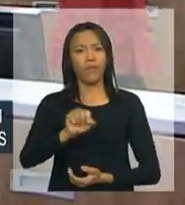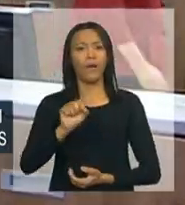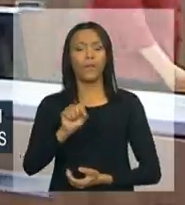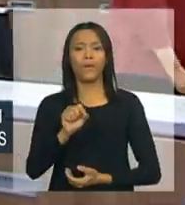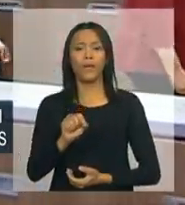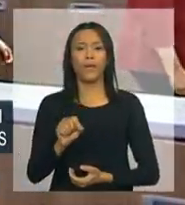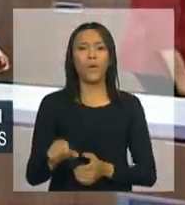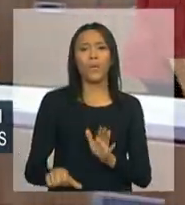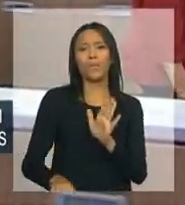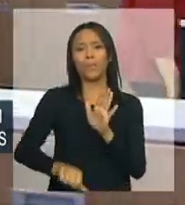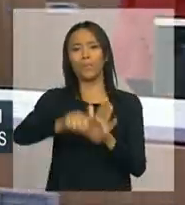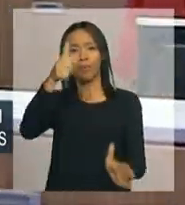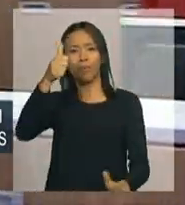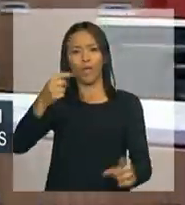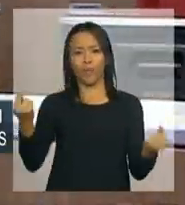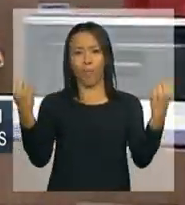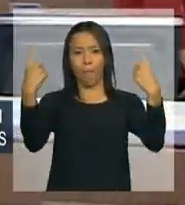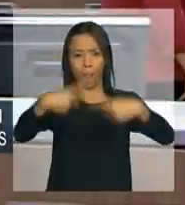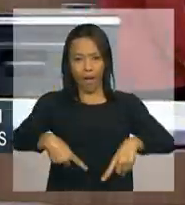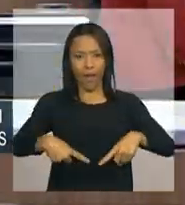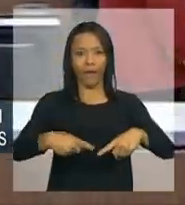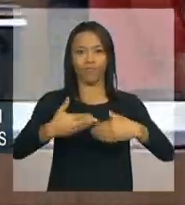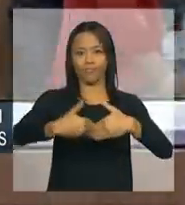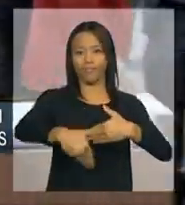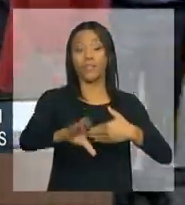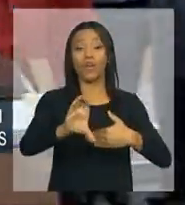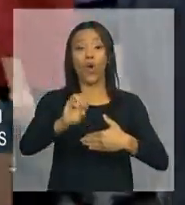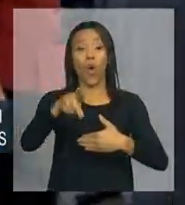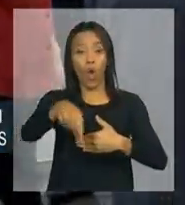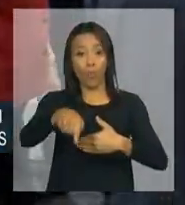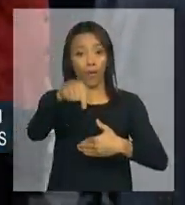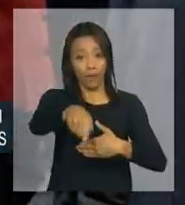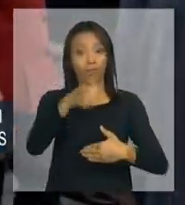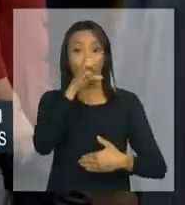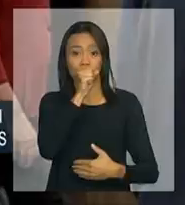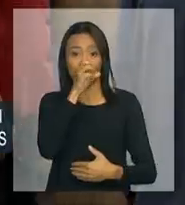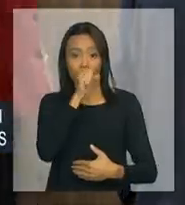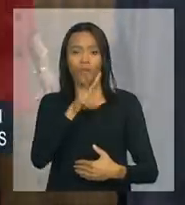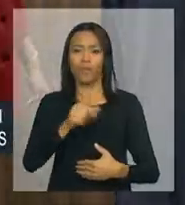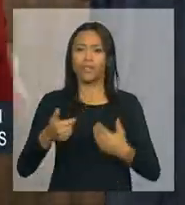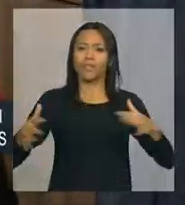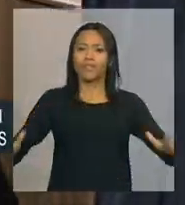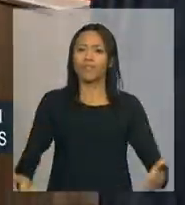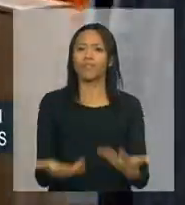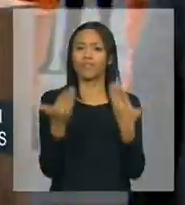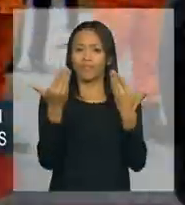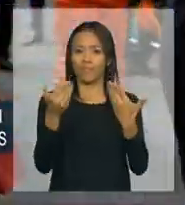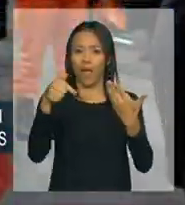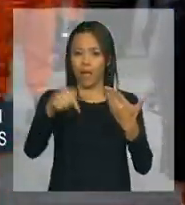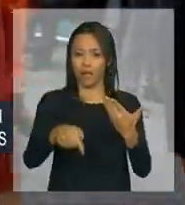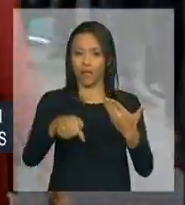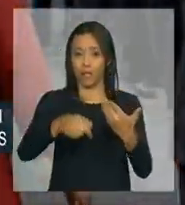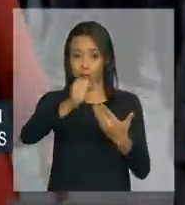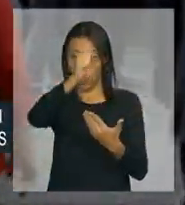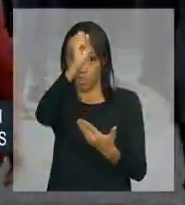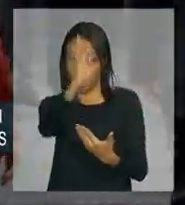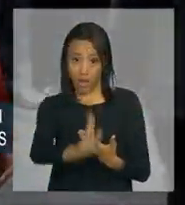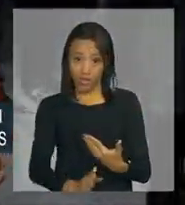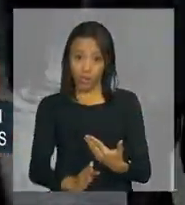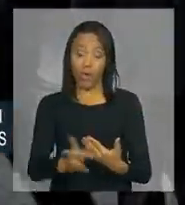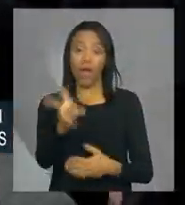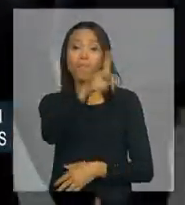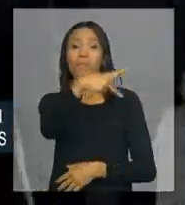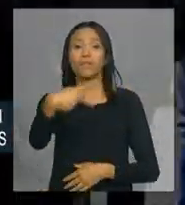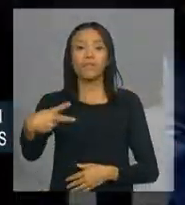o primeiro jogo da Copa das Confederações no próximo sábado, que será a inauguração do torneio aqui no Brasil. A presidenta